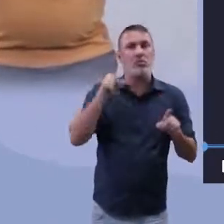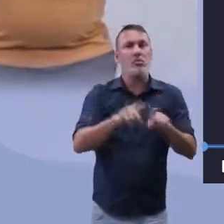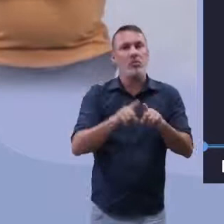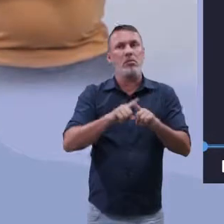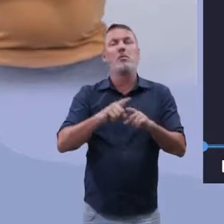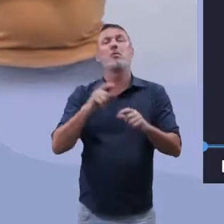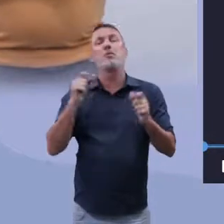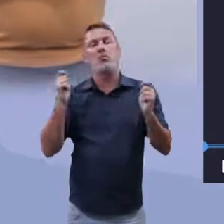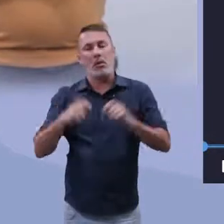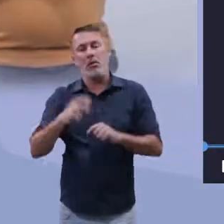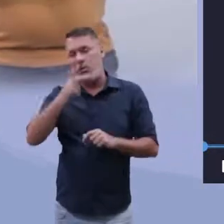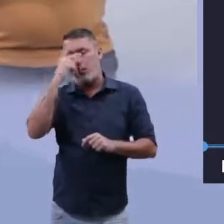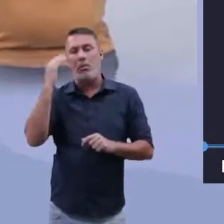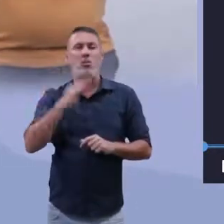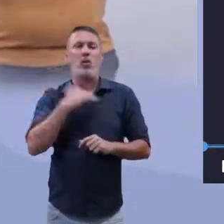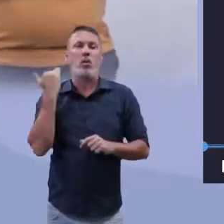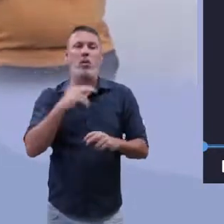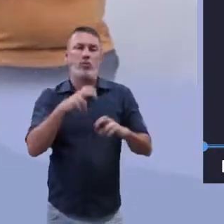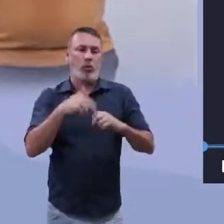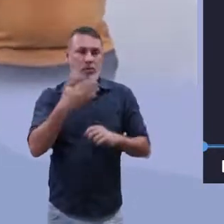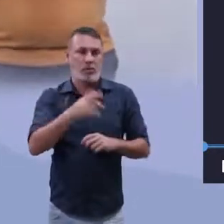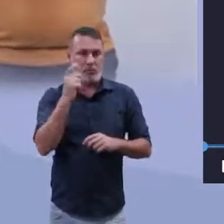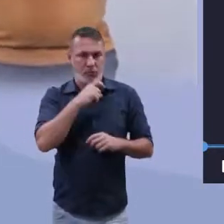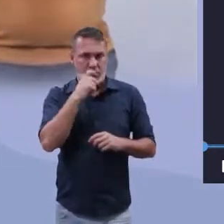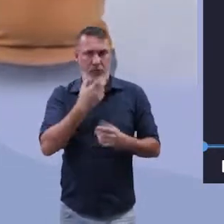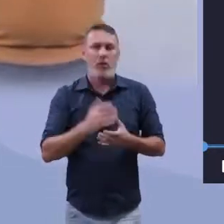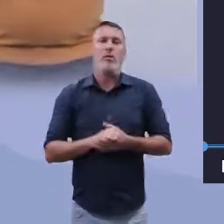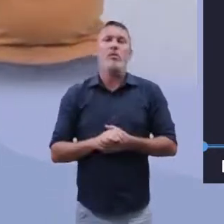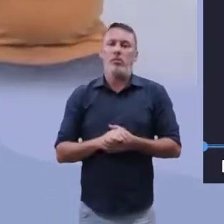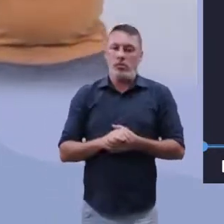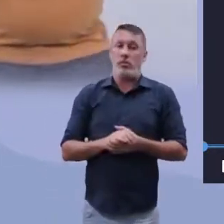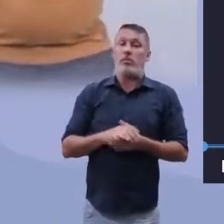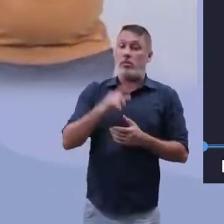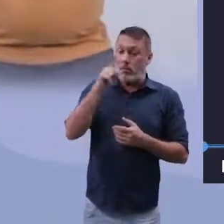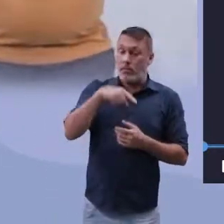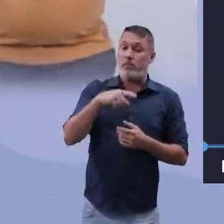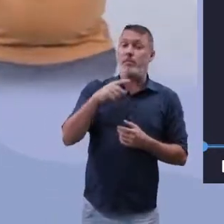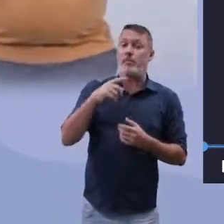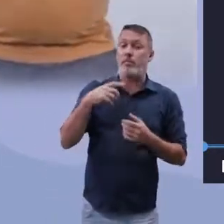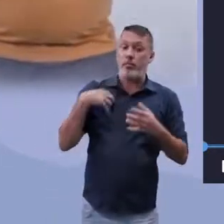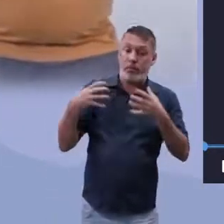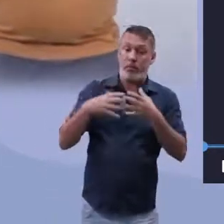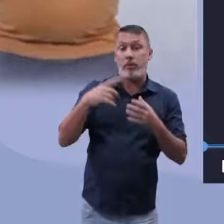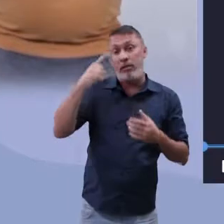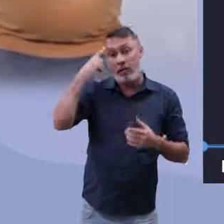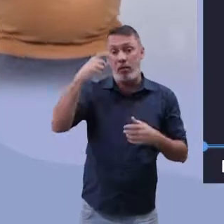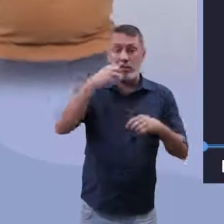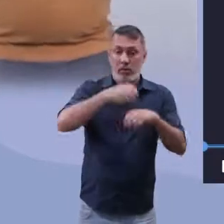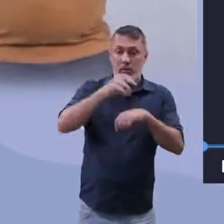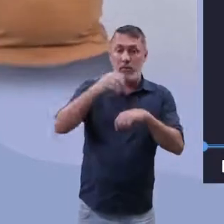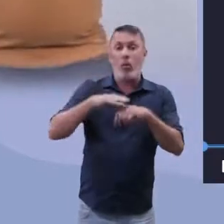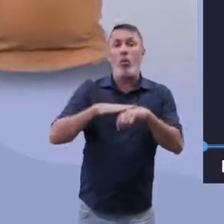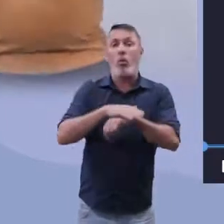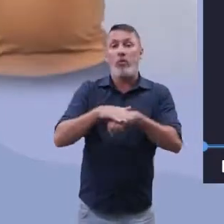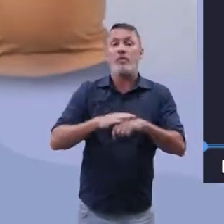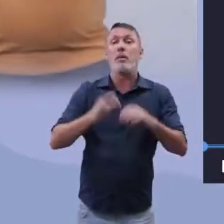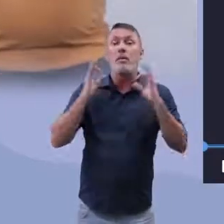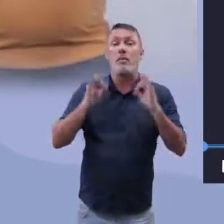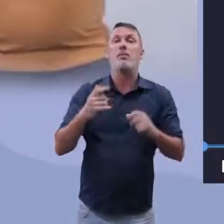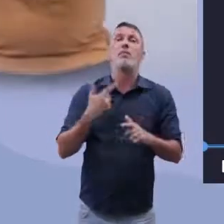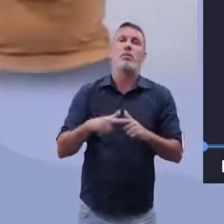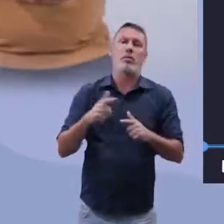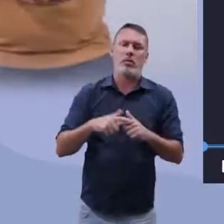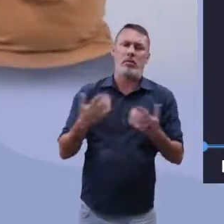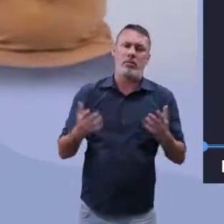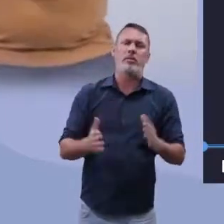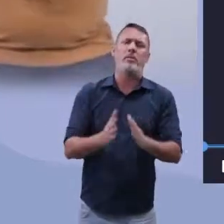resolver e vidas podem ser ceifadas por isso. Então, essa é a nossa ideia. Conversar sobre realmente é